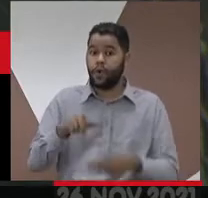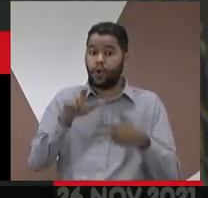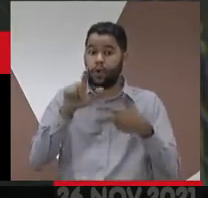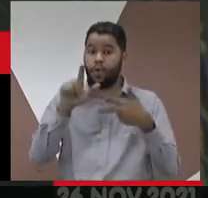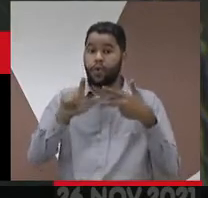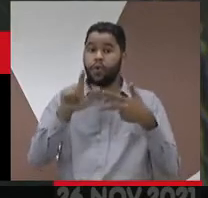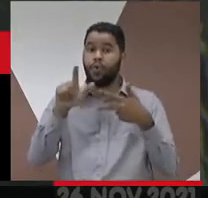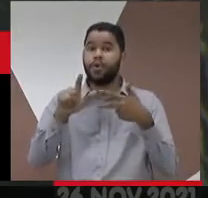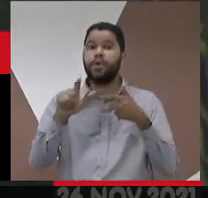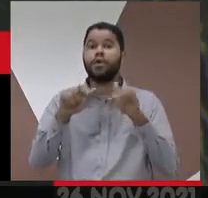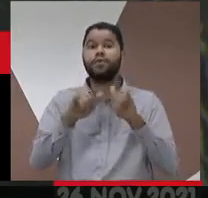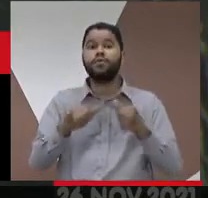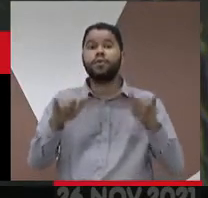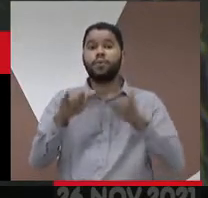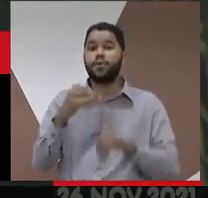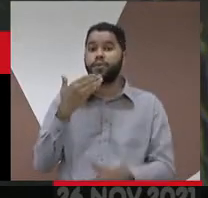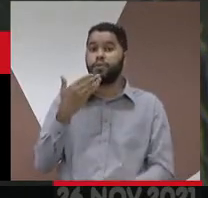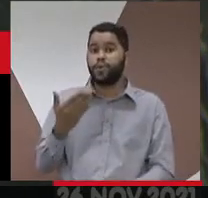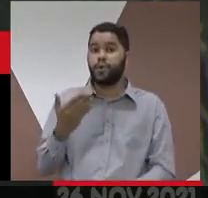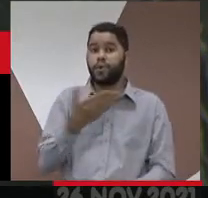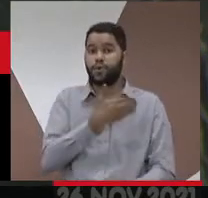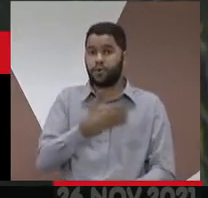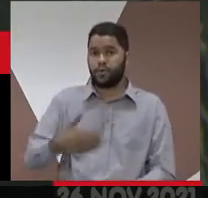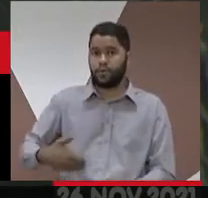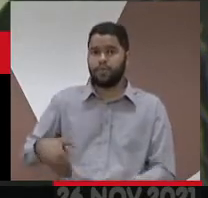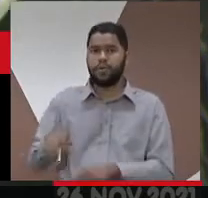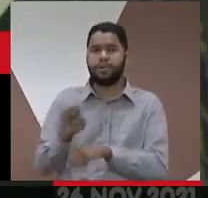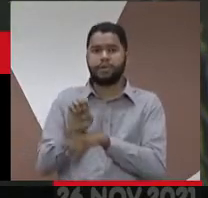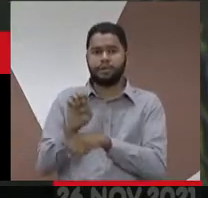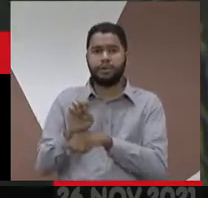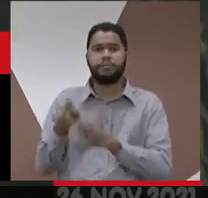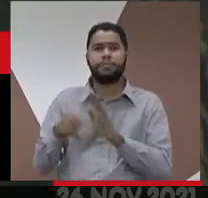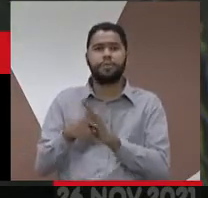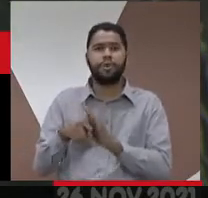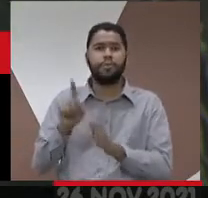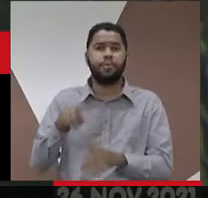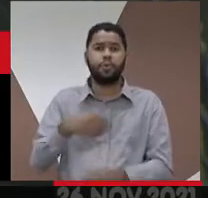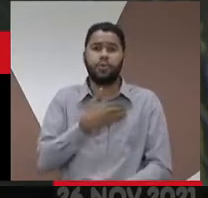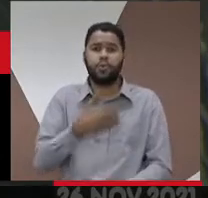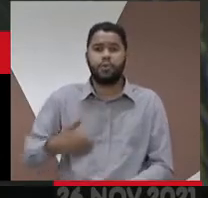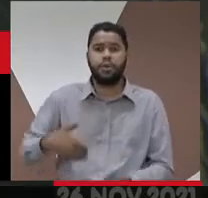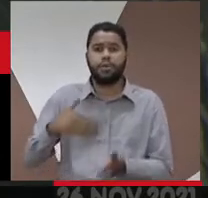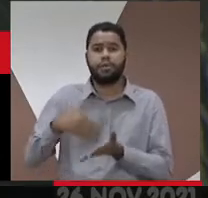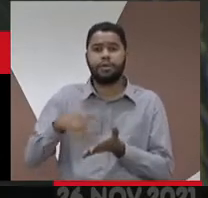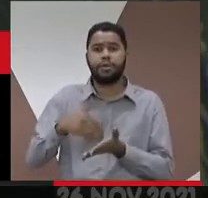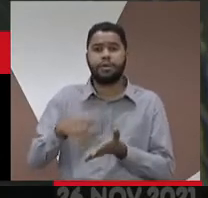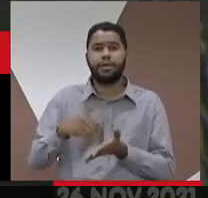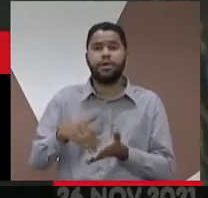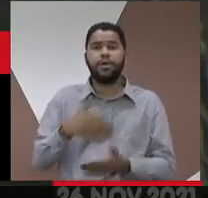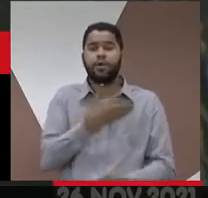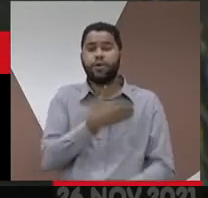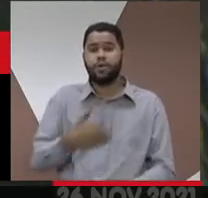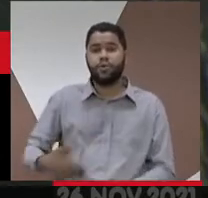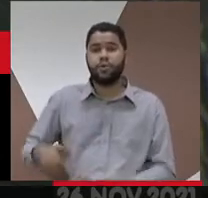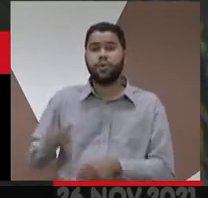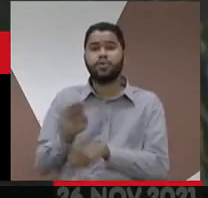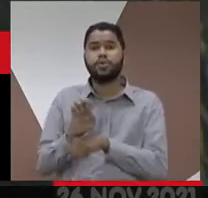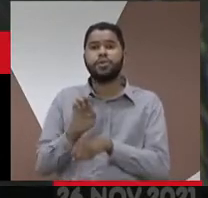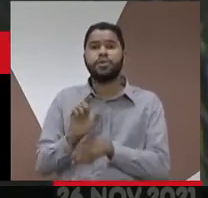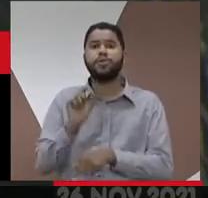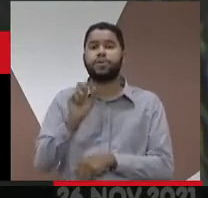solicitou informações ao governo do Estado, através da sua Secretaria de Governo. O governo do Estado